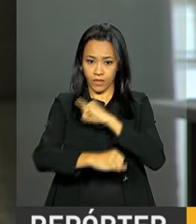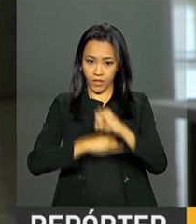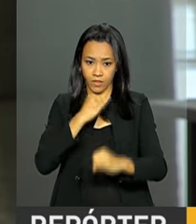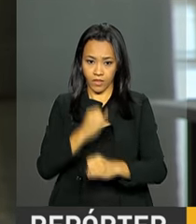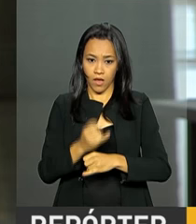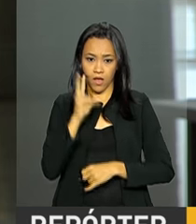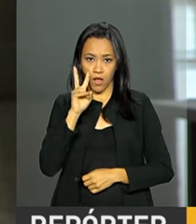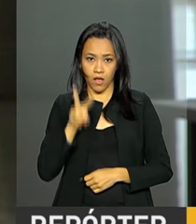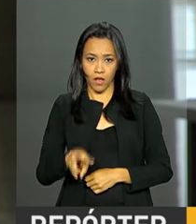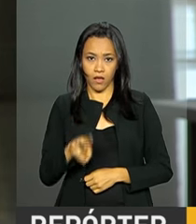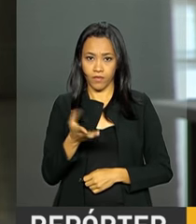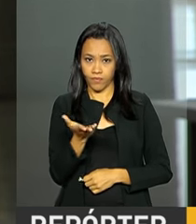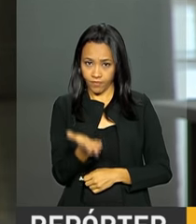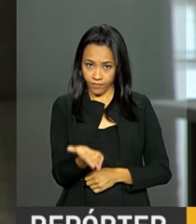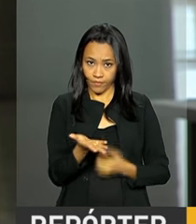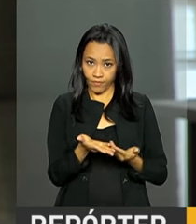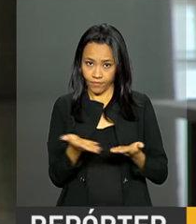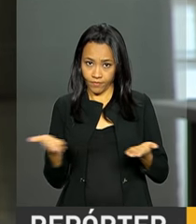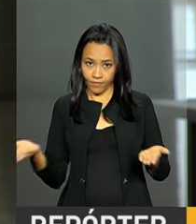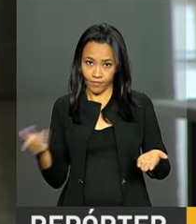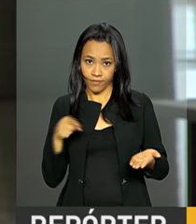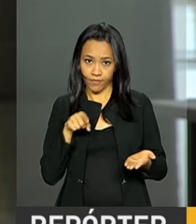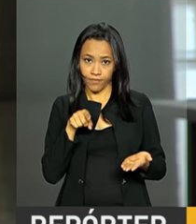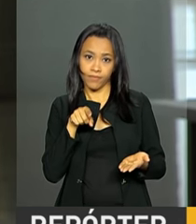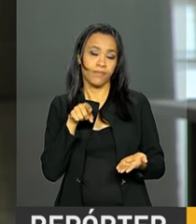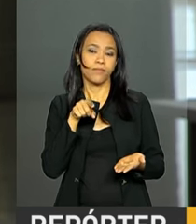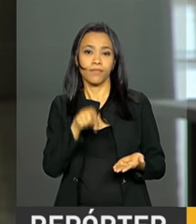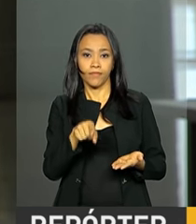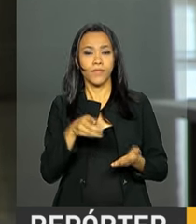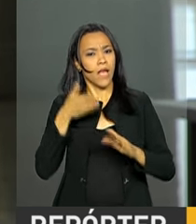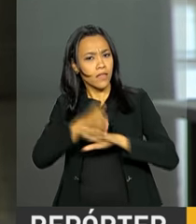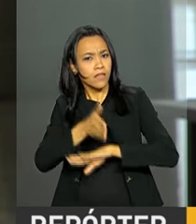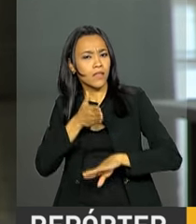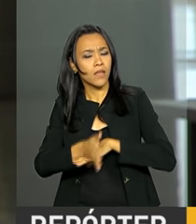Pro na internet, no endereço eletrônico site